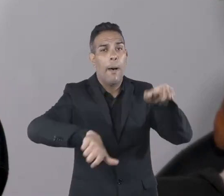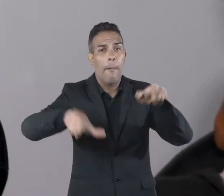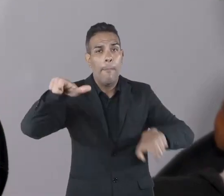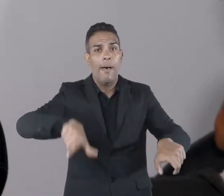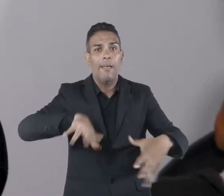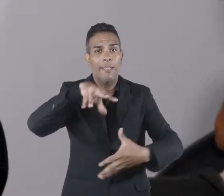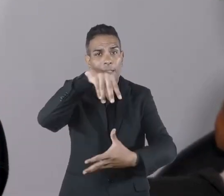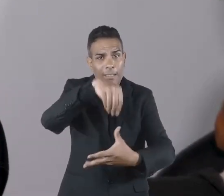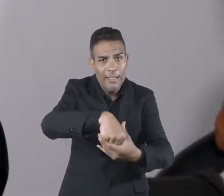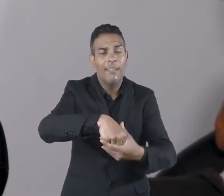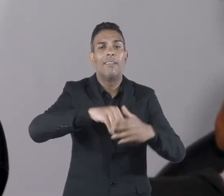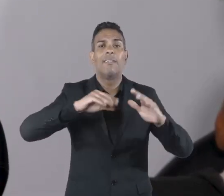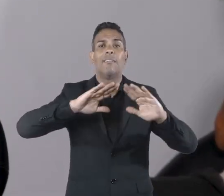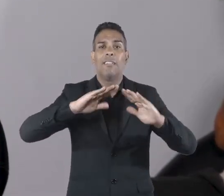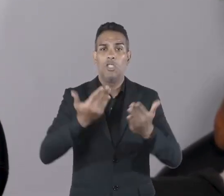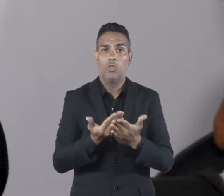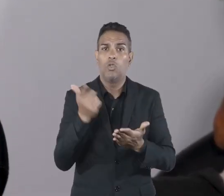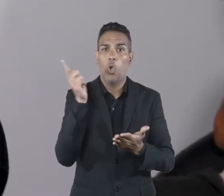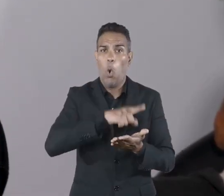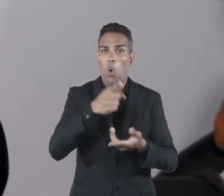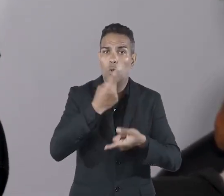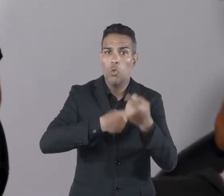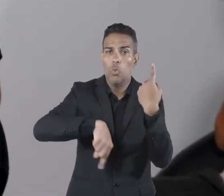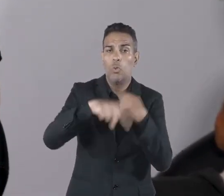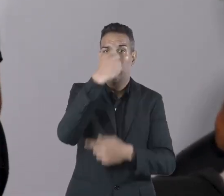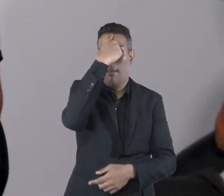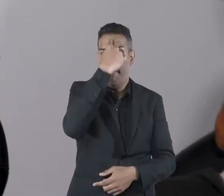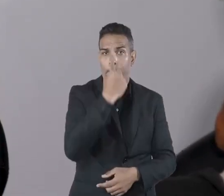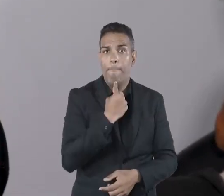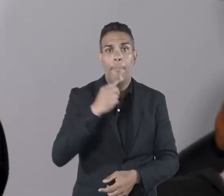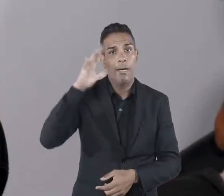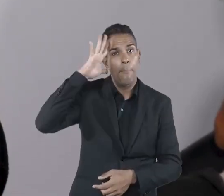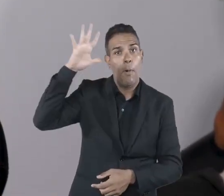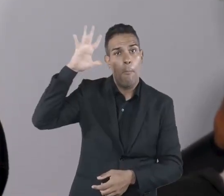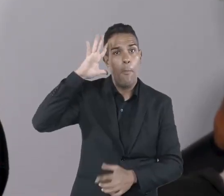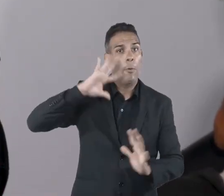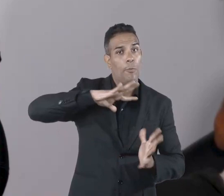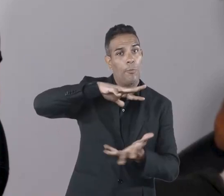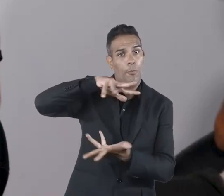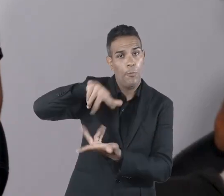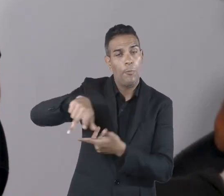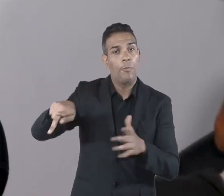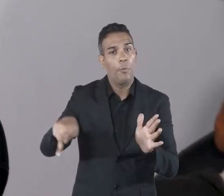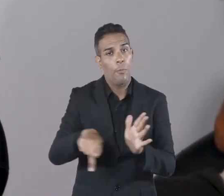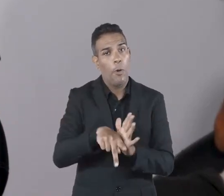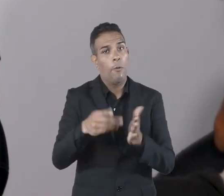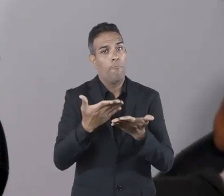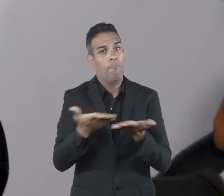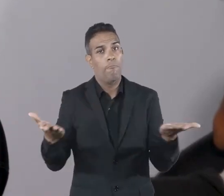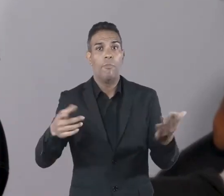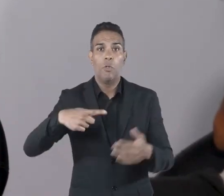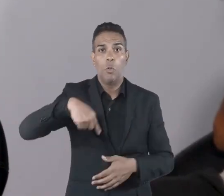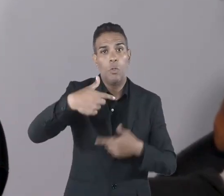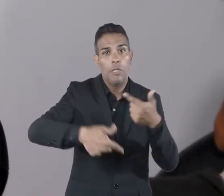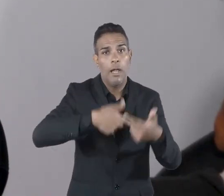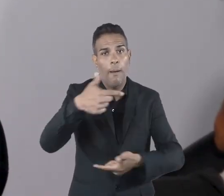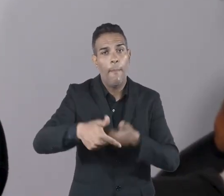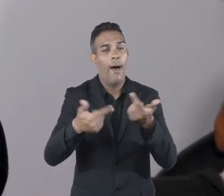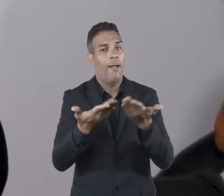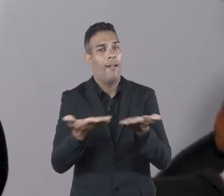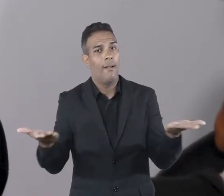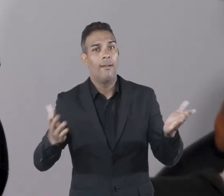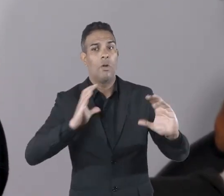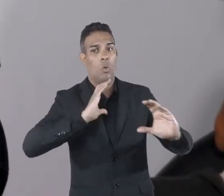dar subsídio para que essas pessoas que estão nas nossas salas de aula possam construir novas imagens do mundo, novas ideias, novas